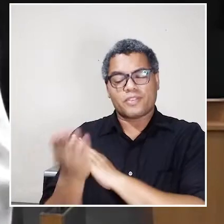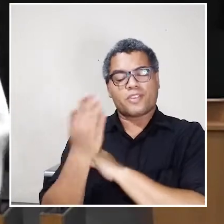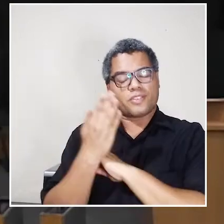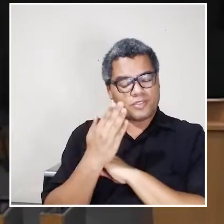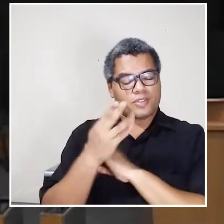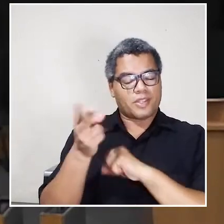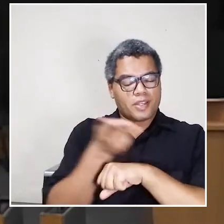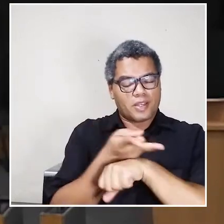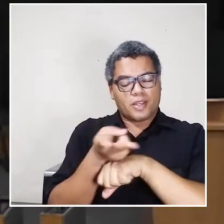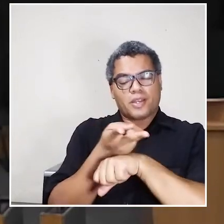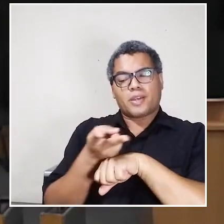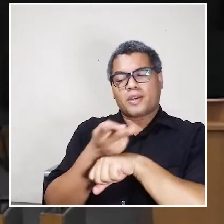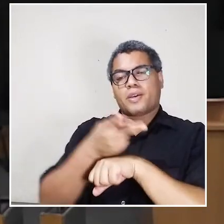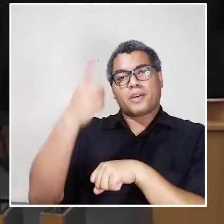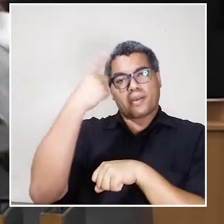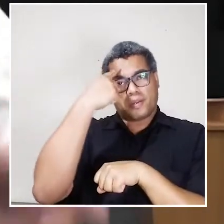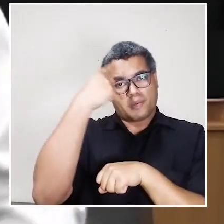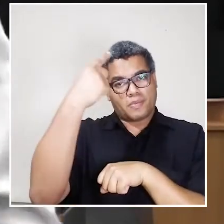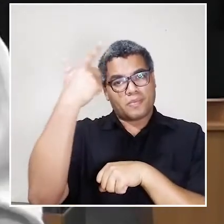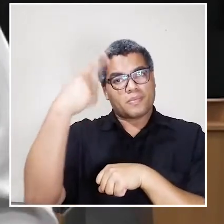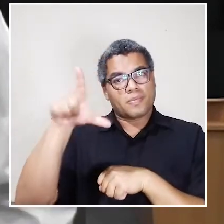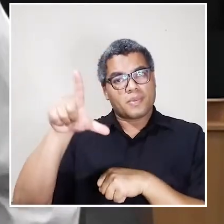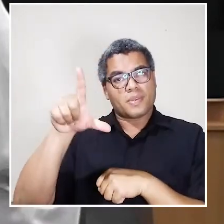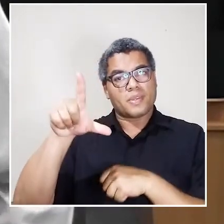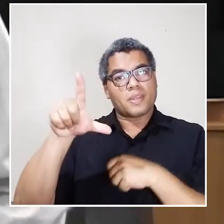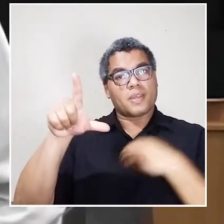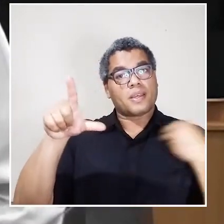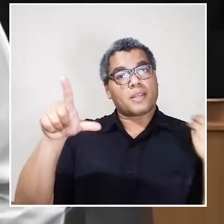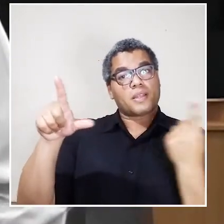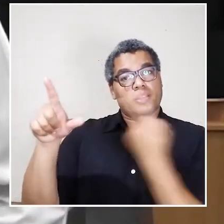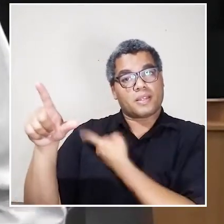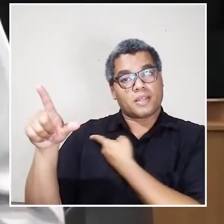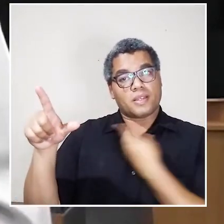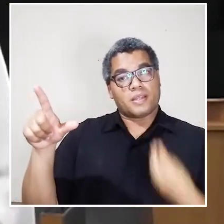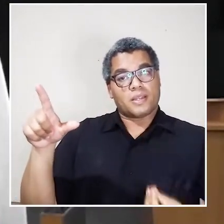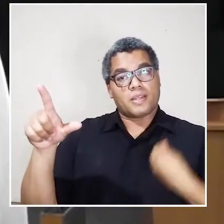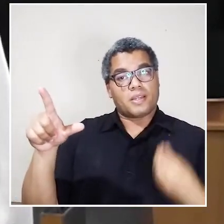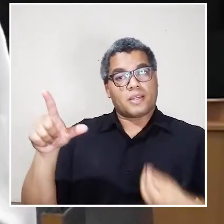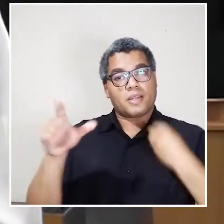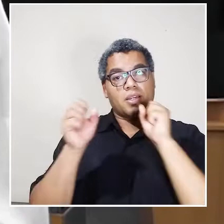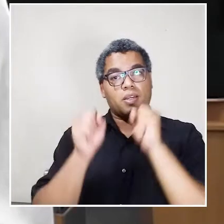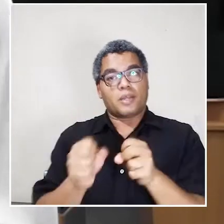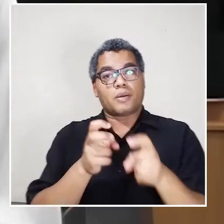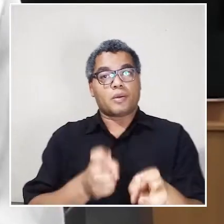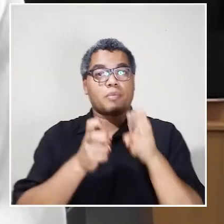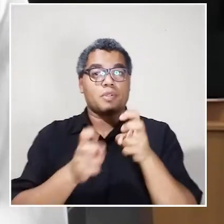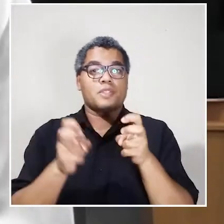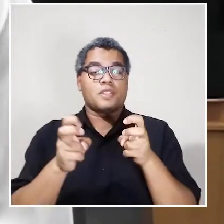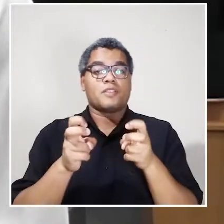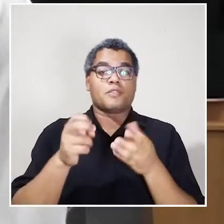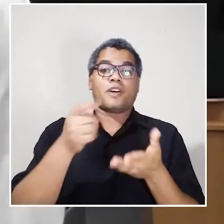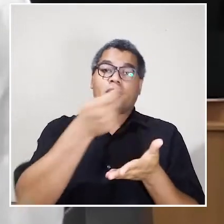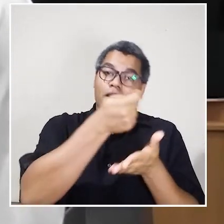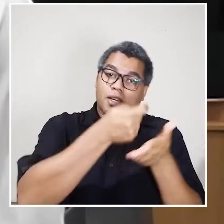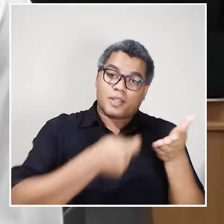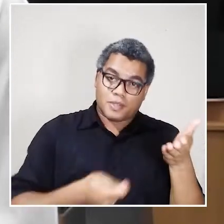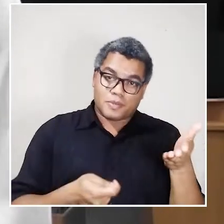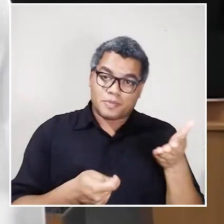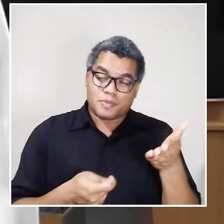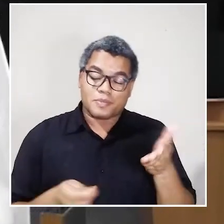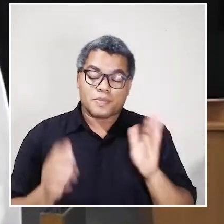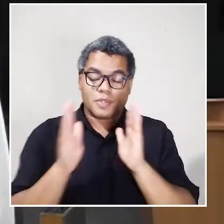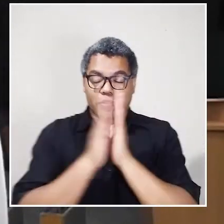a buscarmos um reinventar da nossa vida. E nós podemos observar no texto bíblico